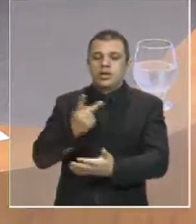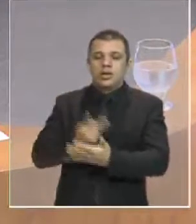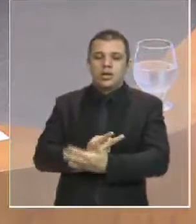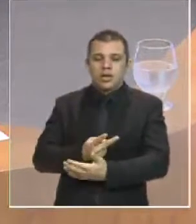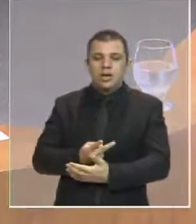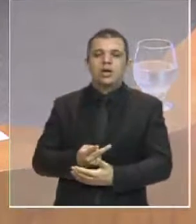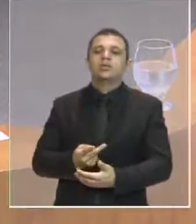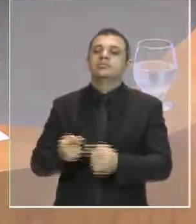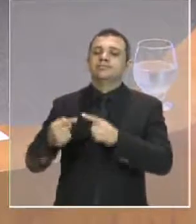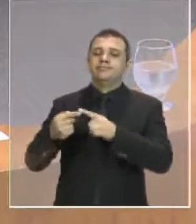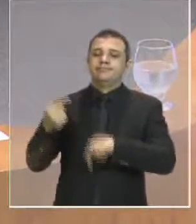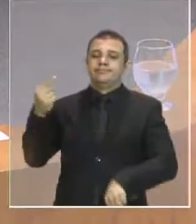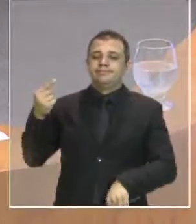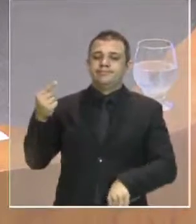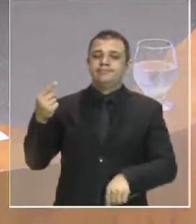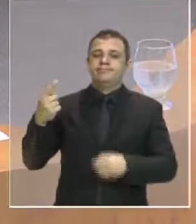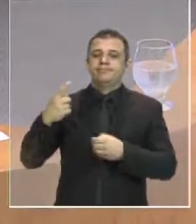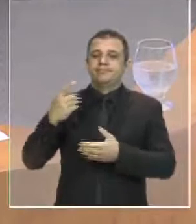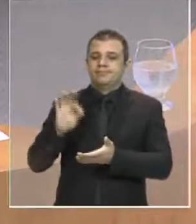providências cabíveis.